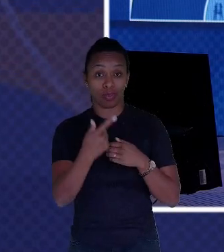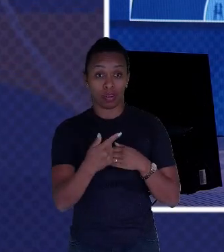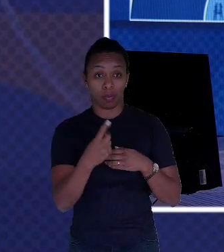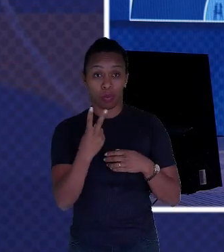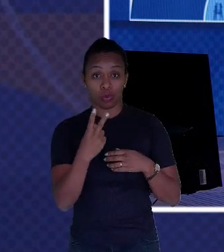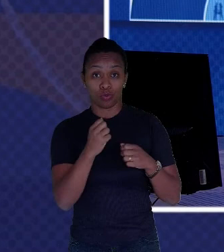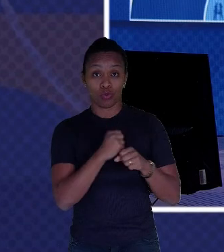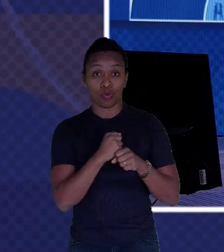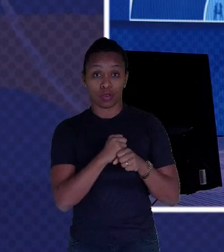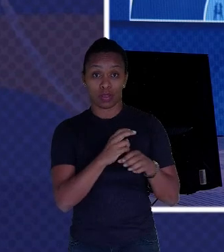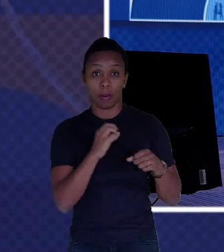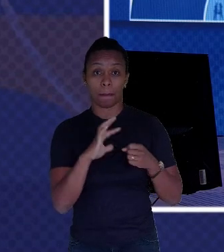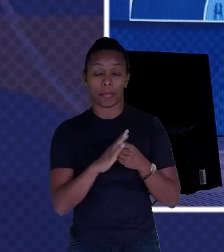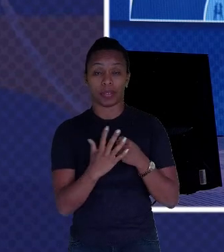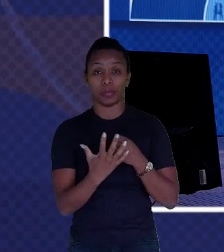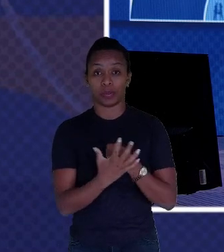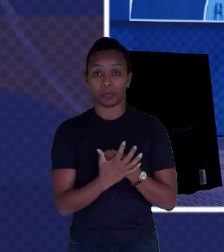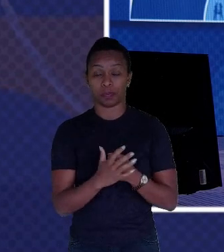pandemia